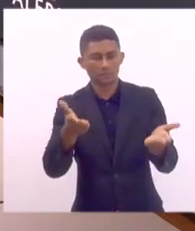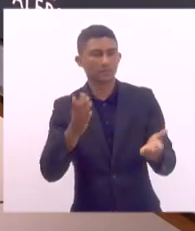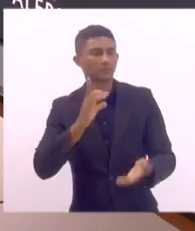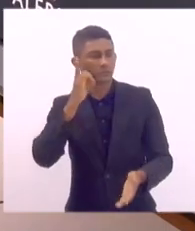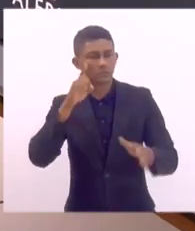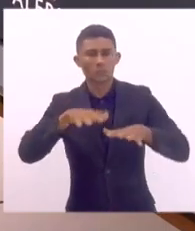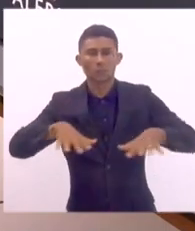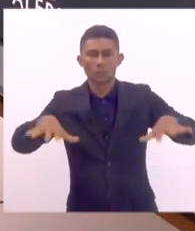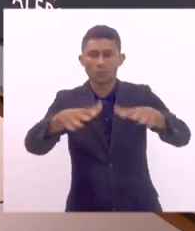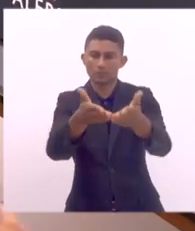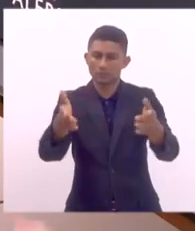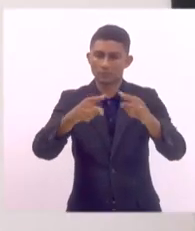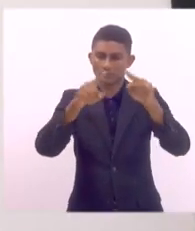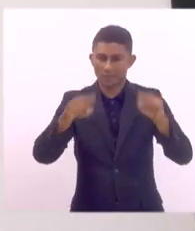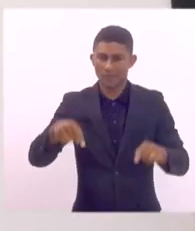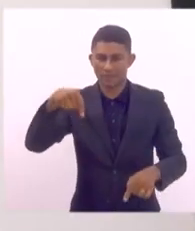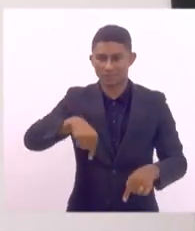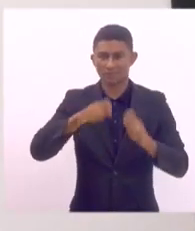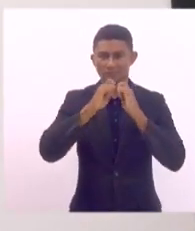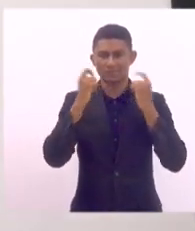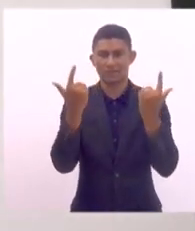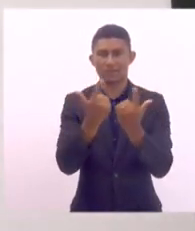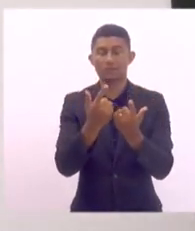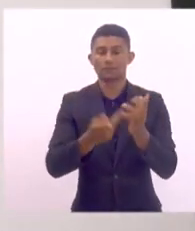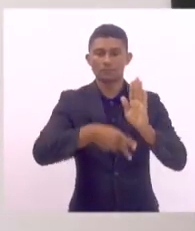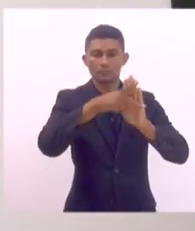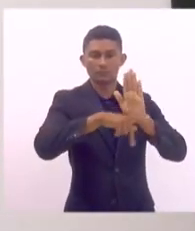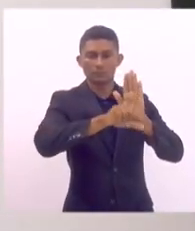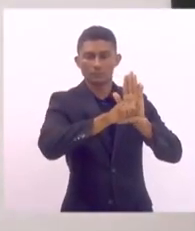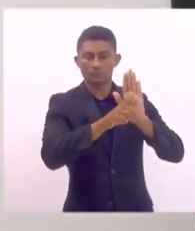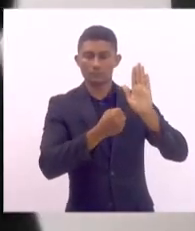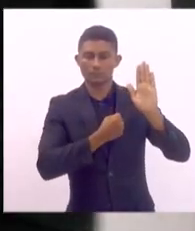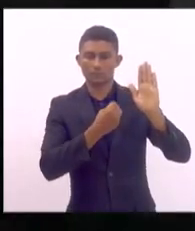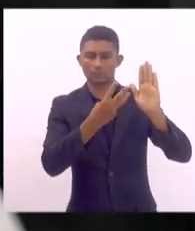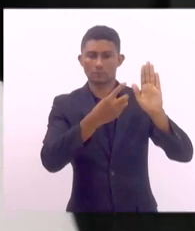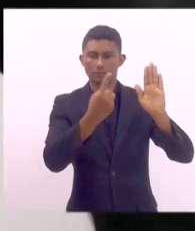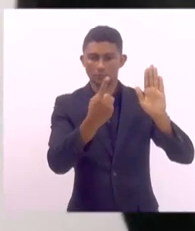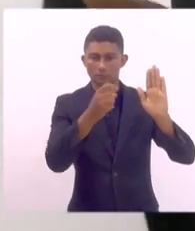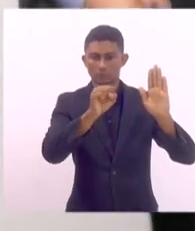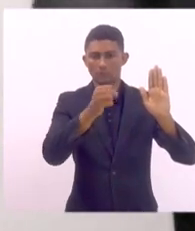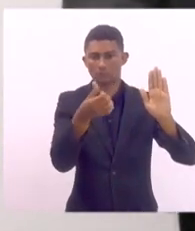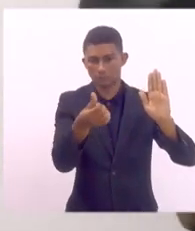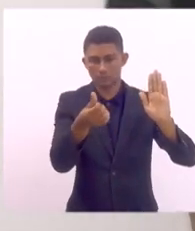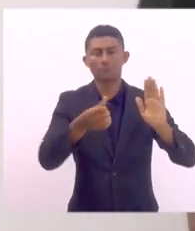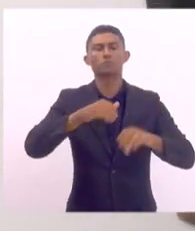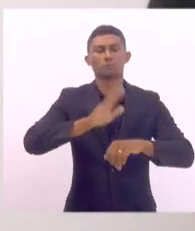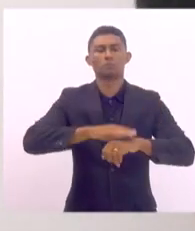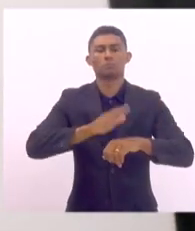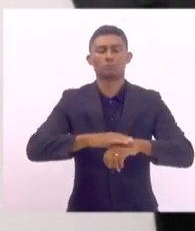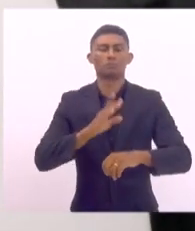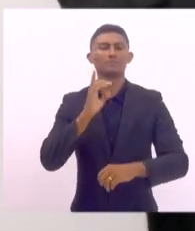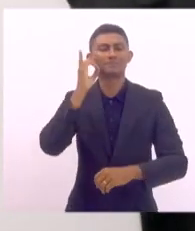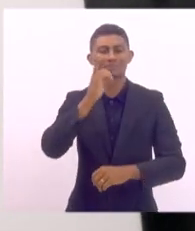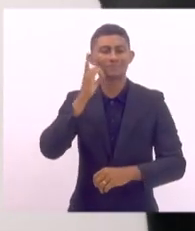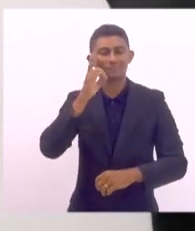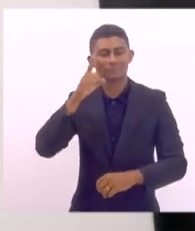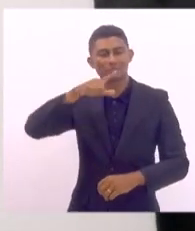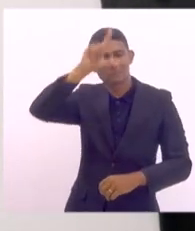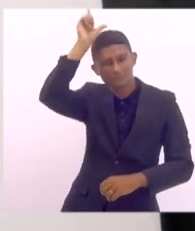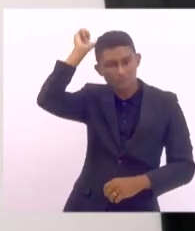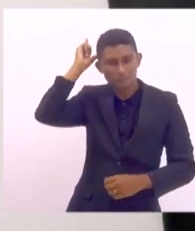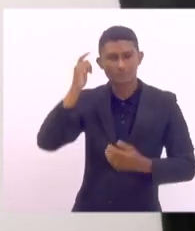presentes, servidores da casa. Presidente, PL 386, autoria do deputado Luiz